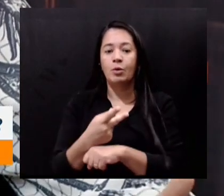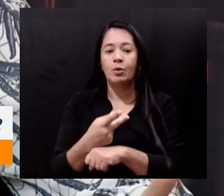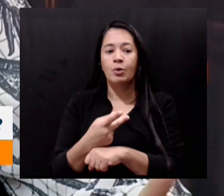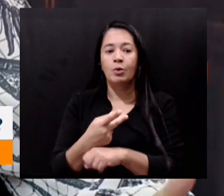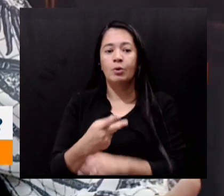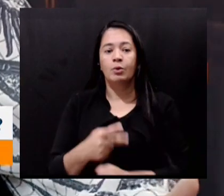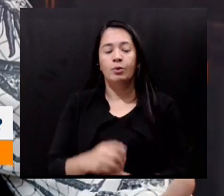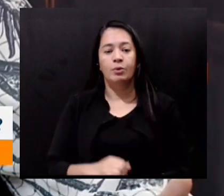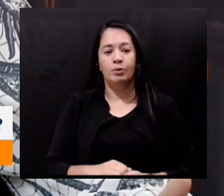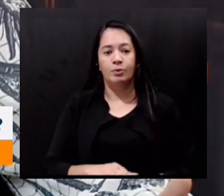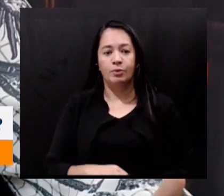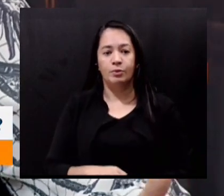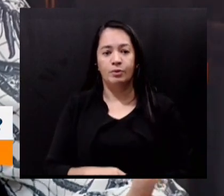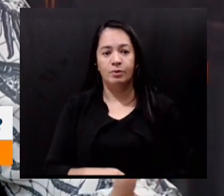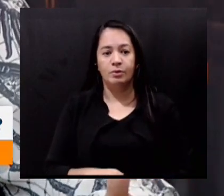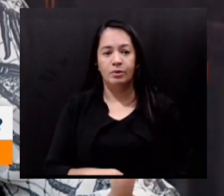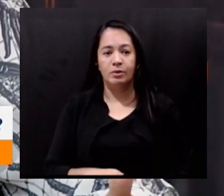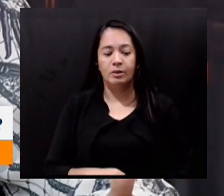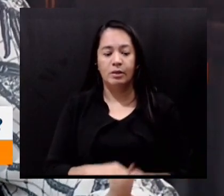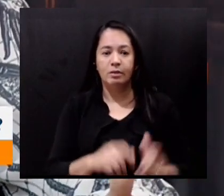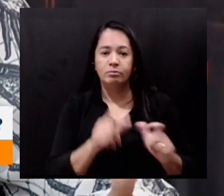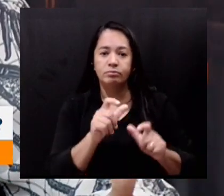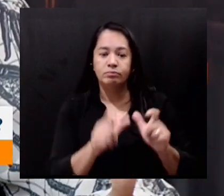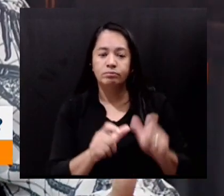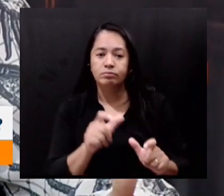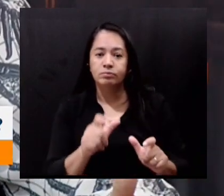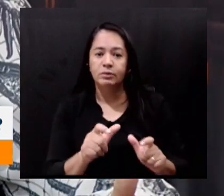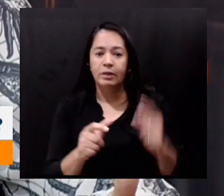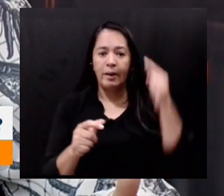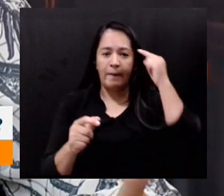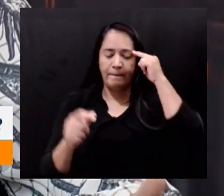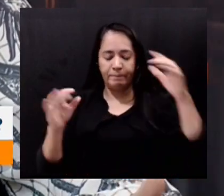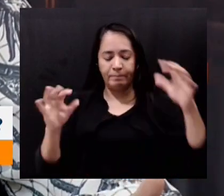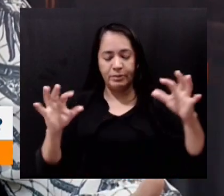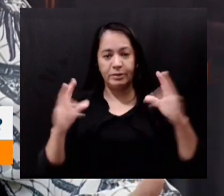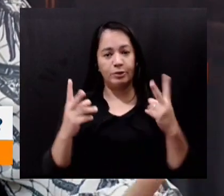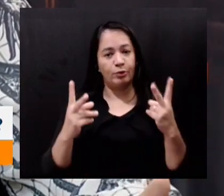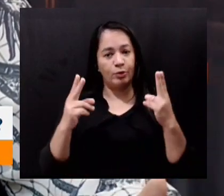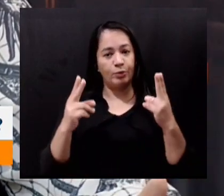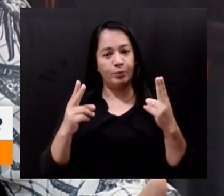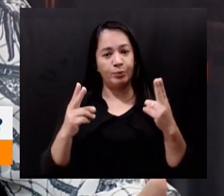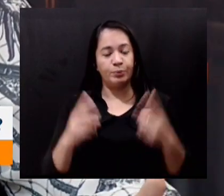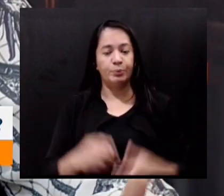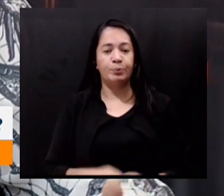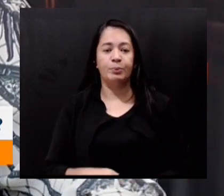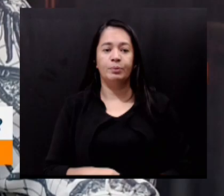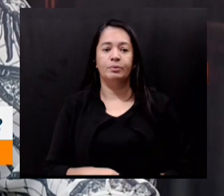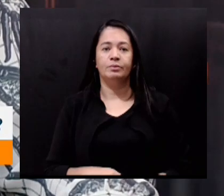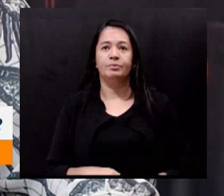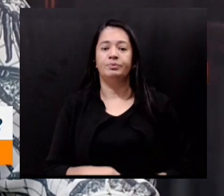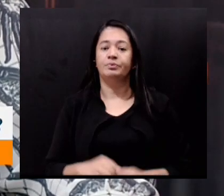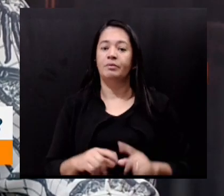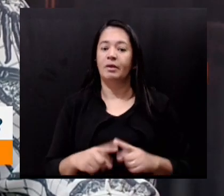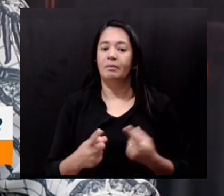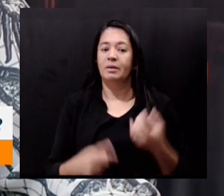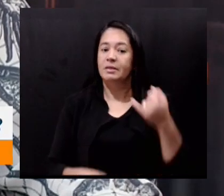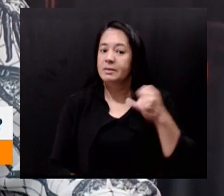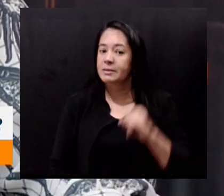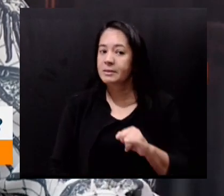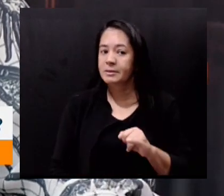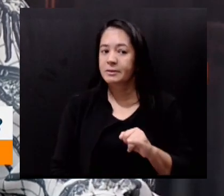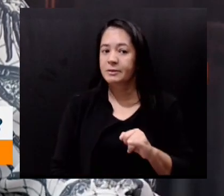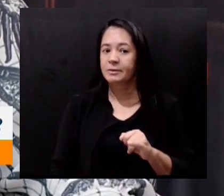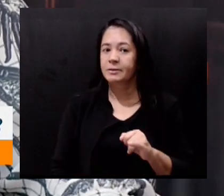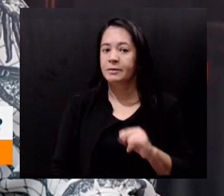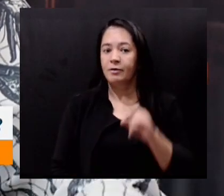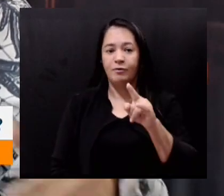pares que tenham um pensamento parecido com o seu. Uhum. Porém, se você fez uma fala